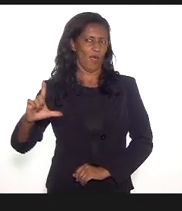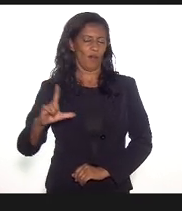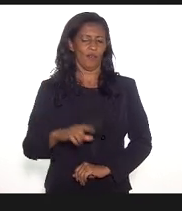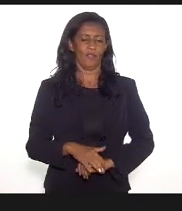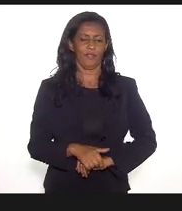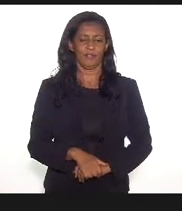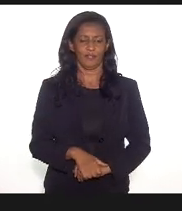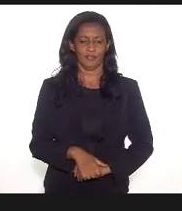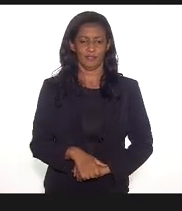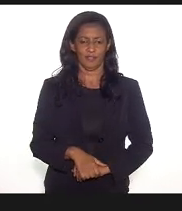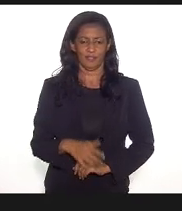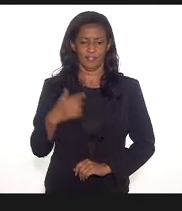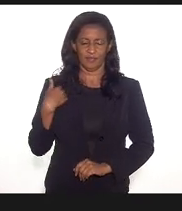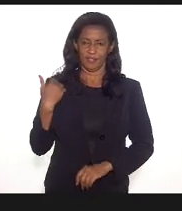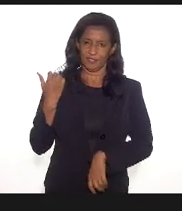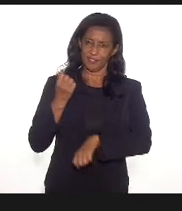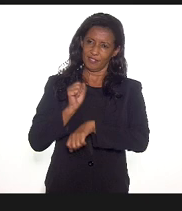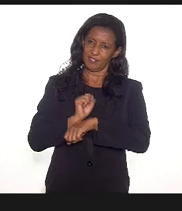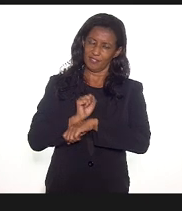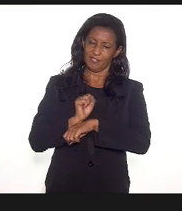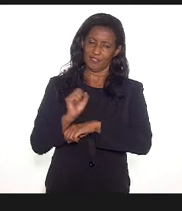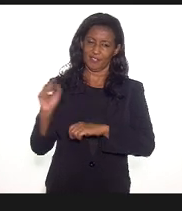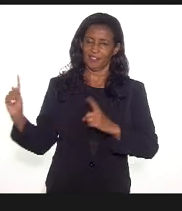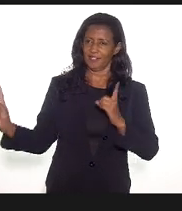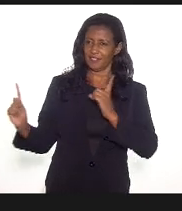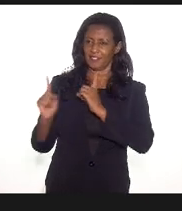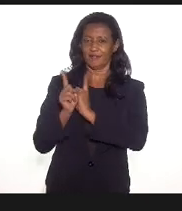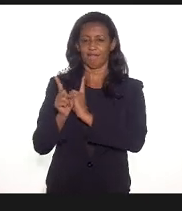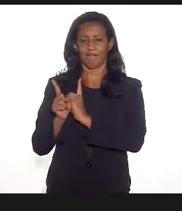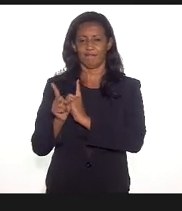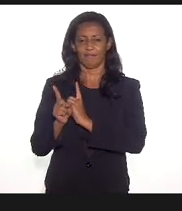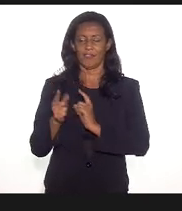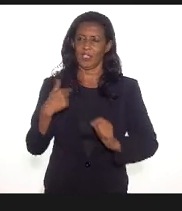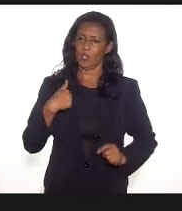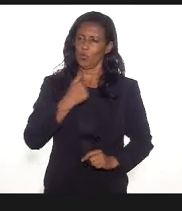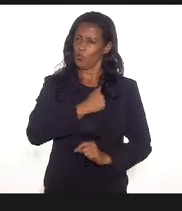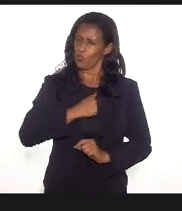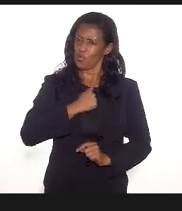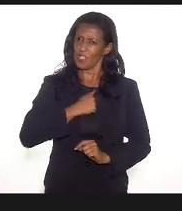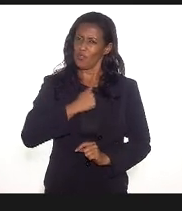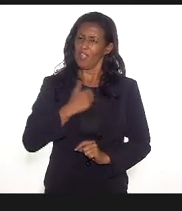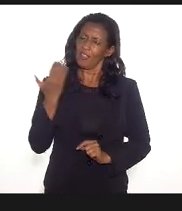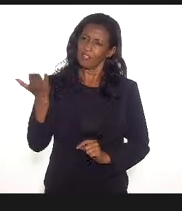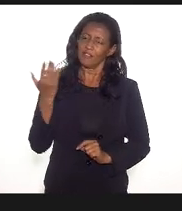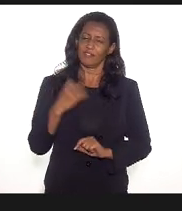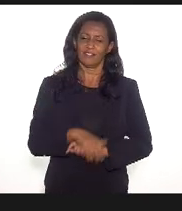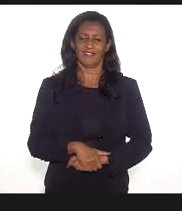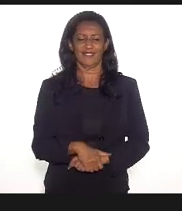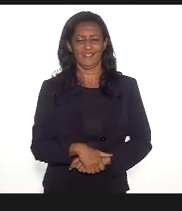saudade. Espero em breve a gente poder se encontrar, que eu estou com muita saudade de você.